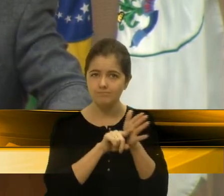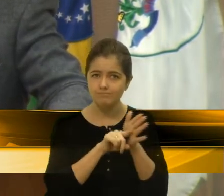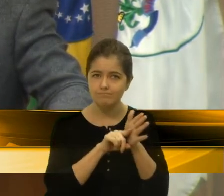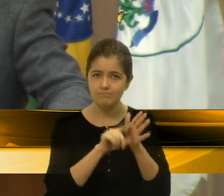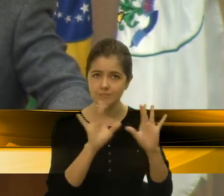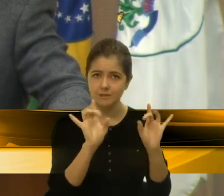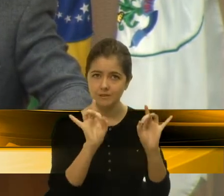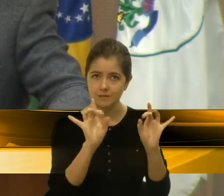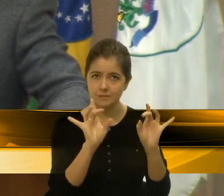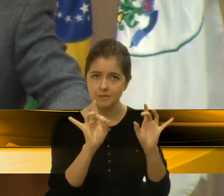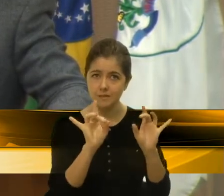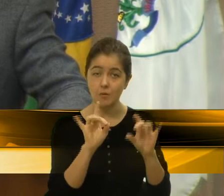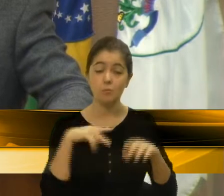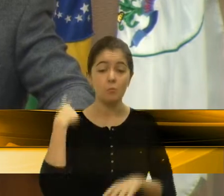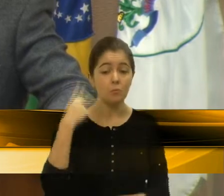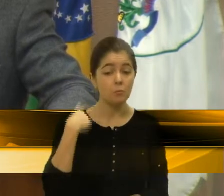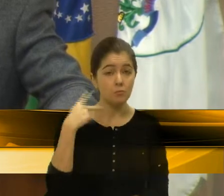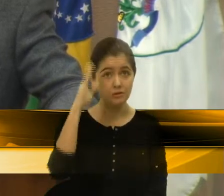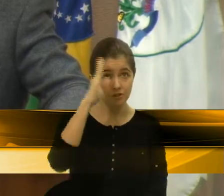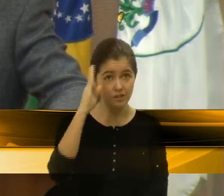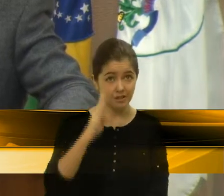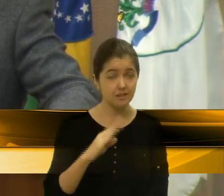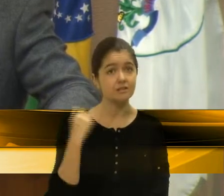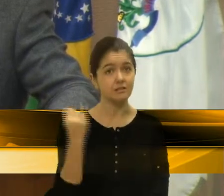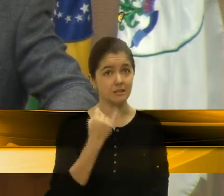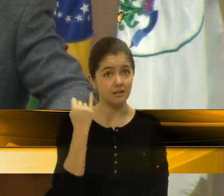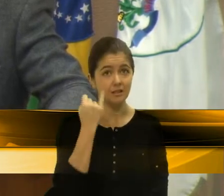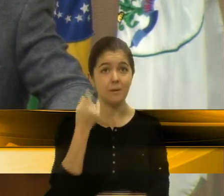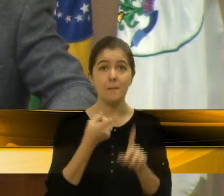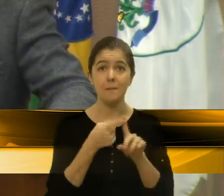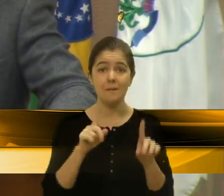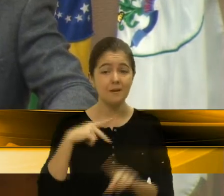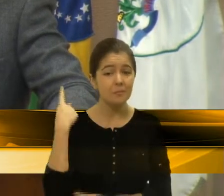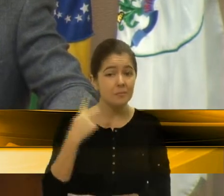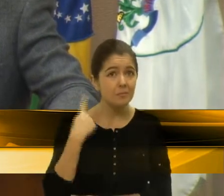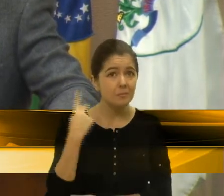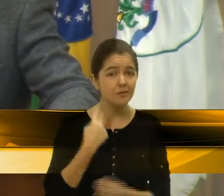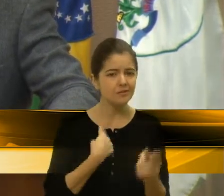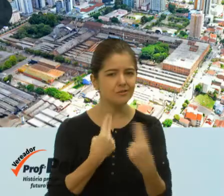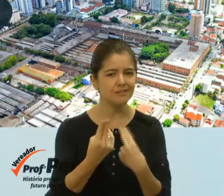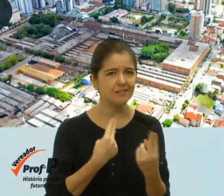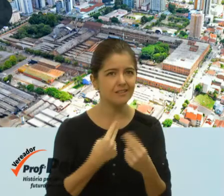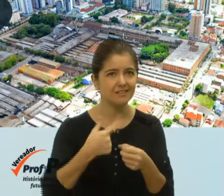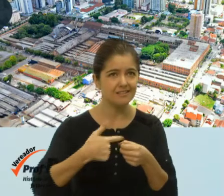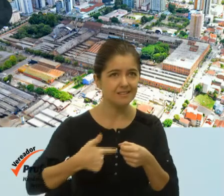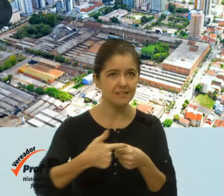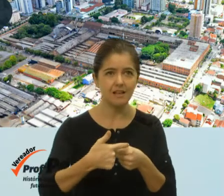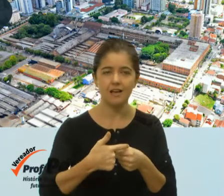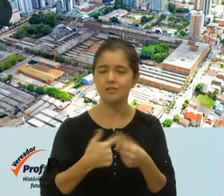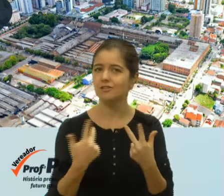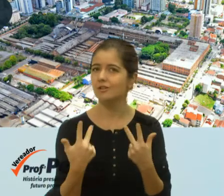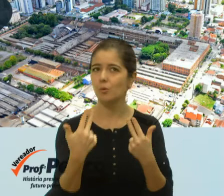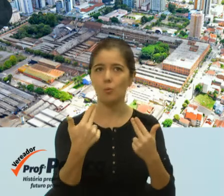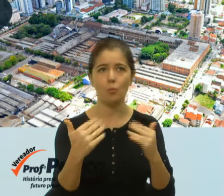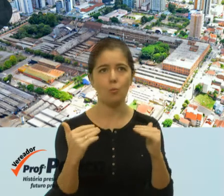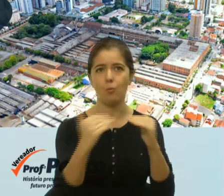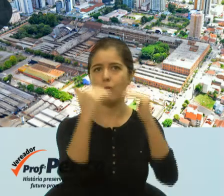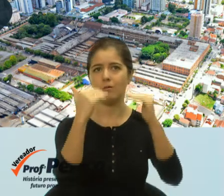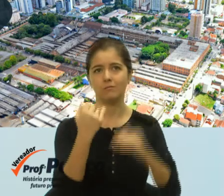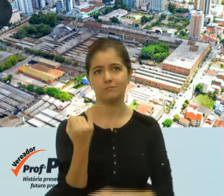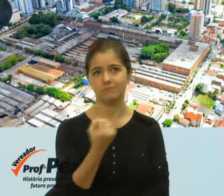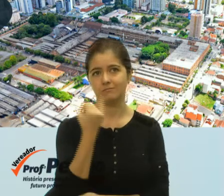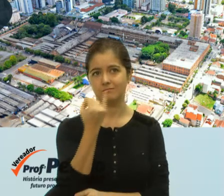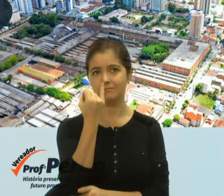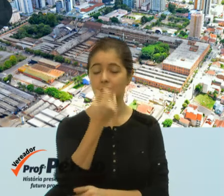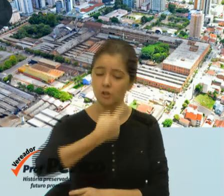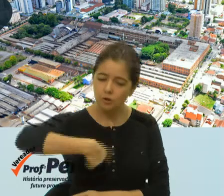é importante, mas a política urbana é igualmente importante. E nós temos que trabalhar com a política urbana para que